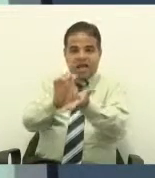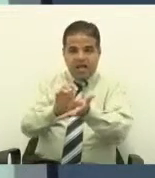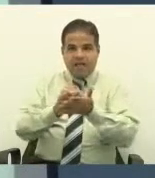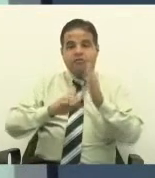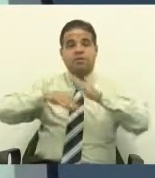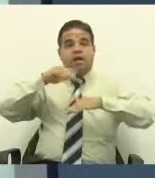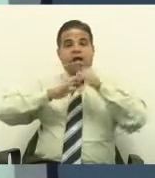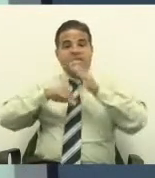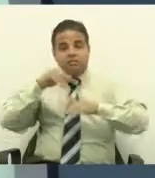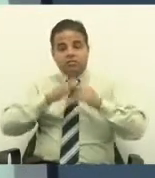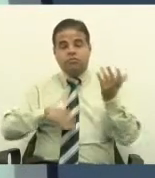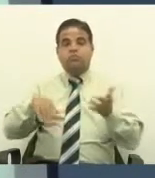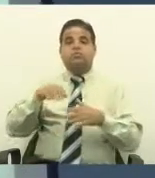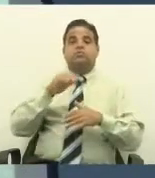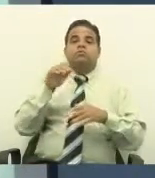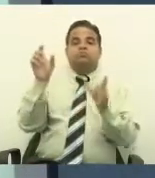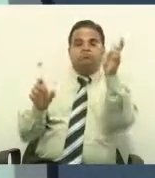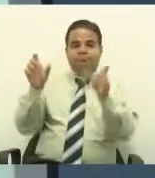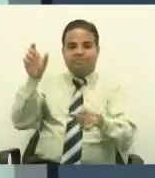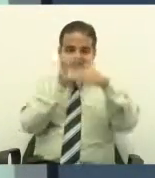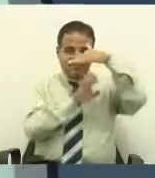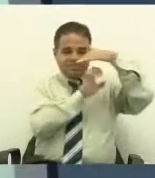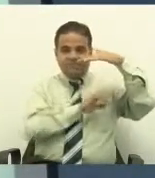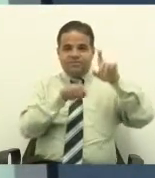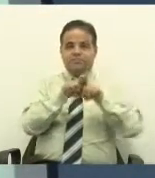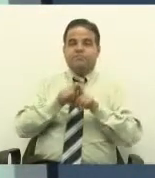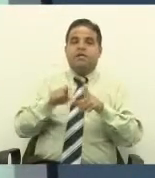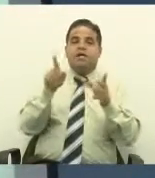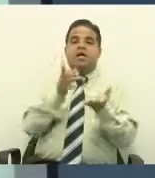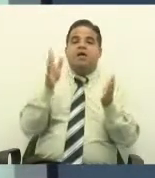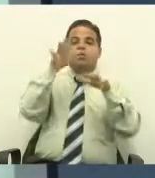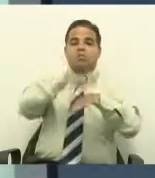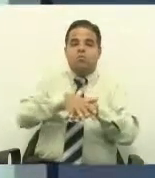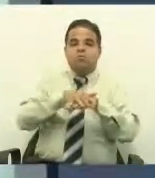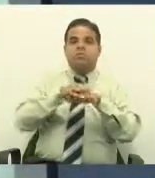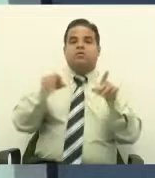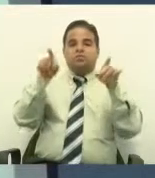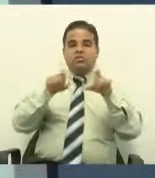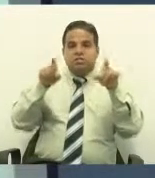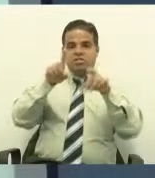ações explicativas para empreendedores e a inclusão digital.